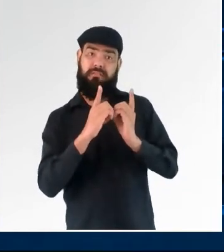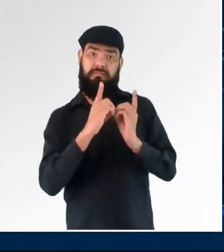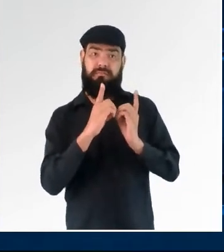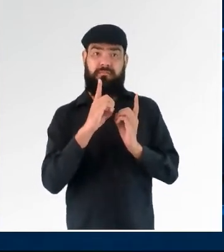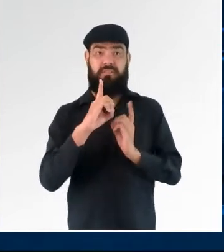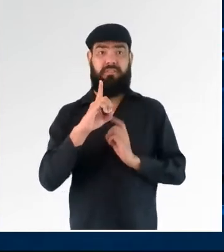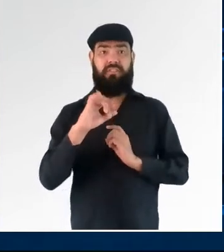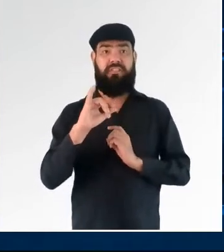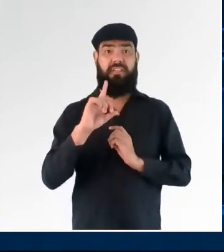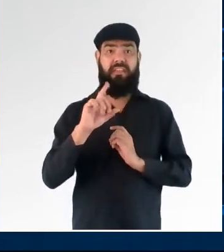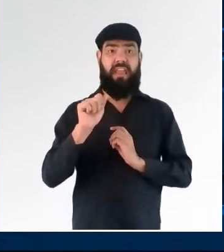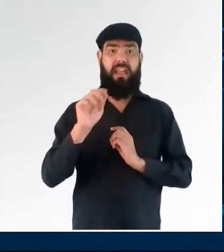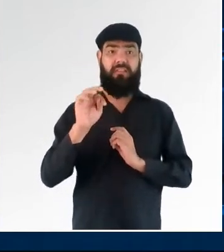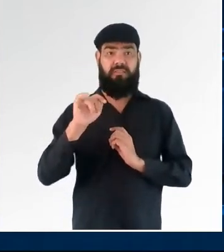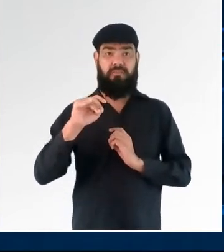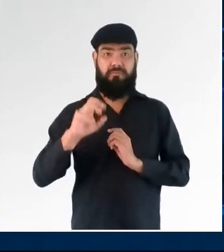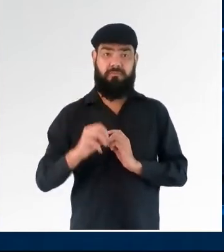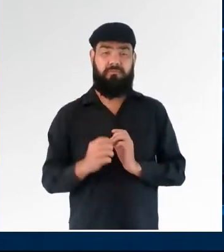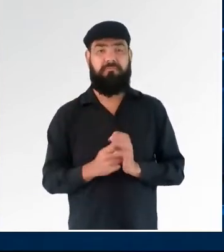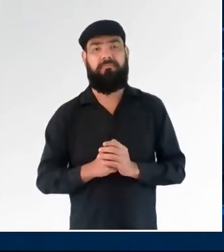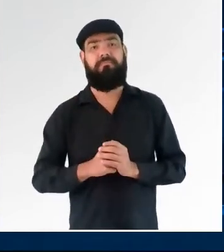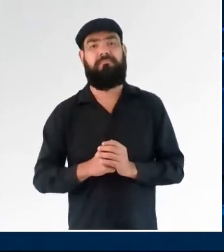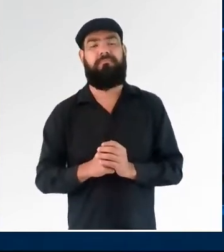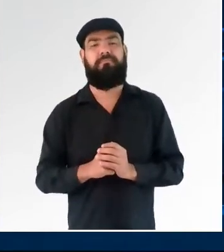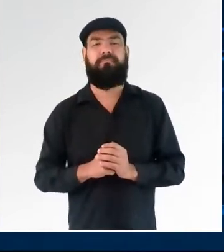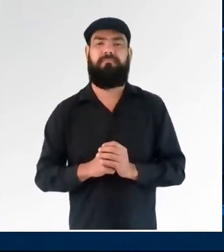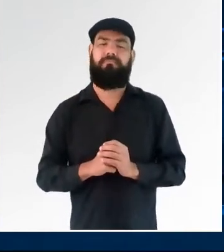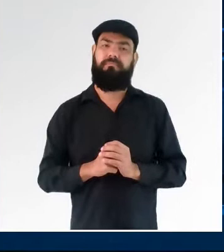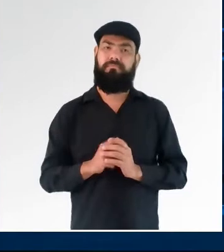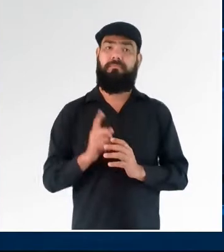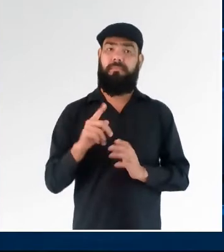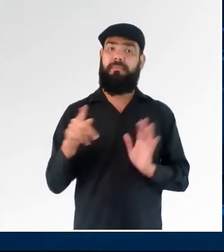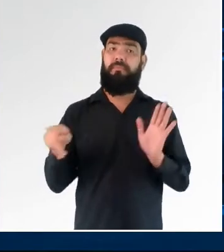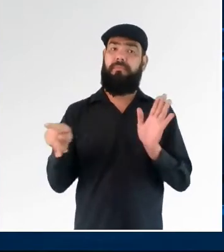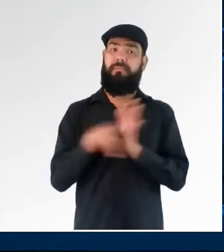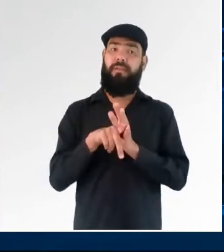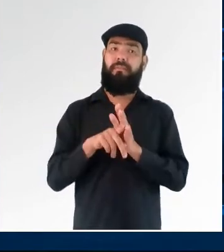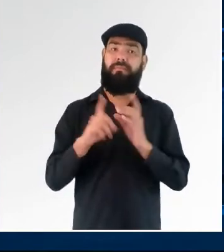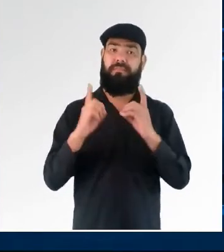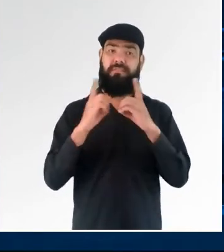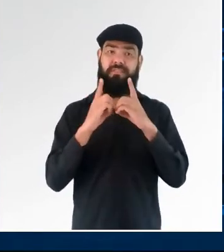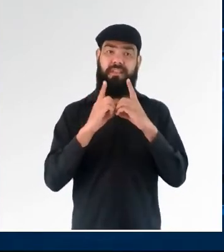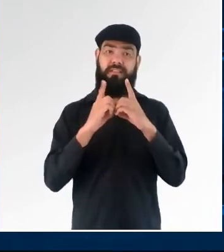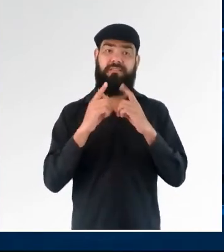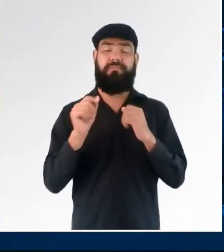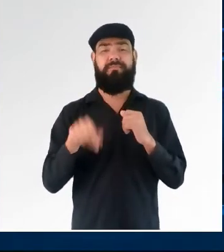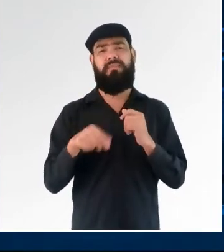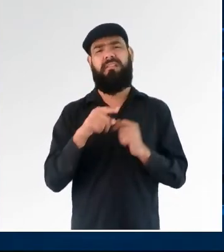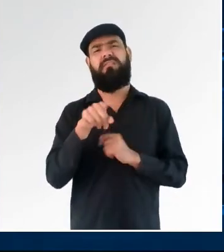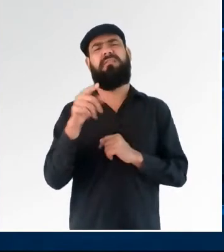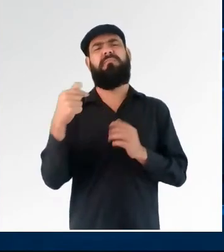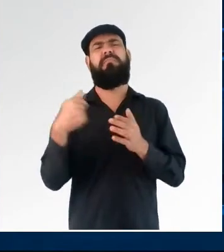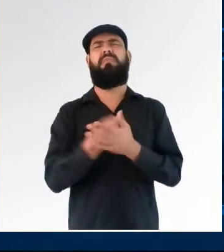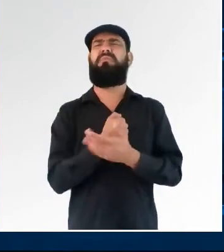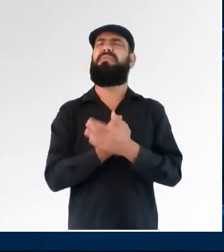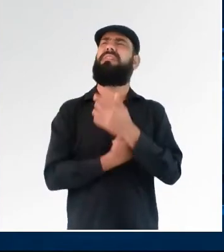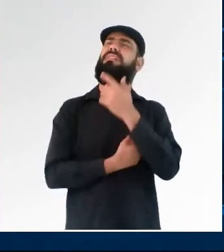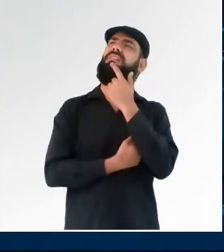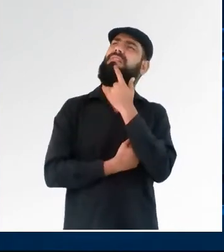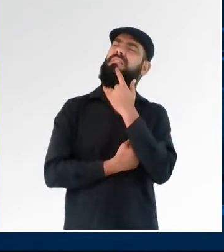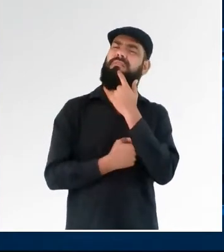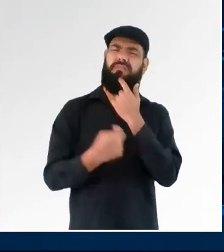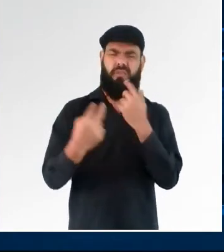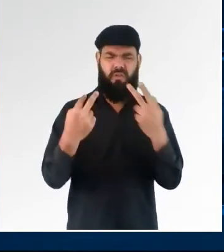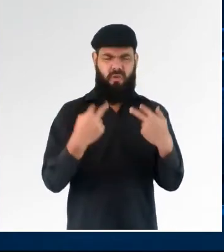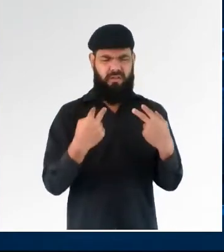de caráter literário, ele é apenas de caráter didático. Aí você me pergunta, você olha para ele, professor,